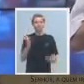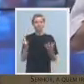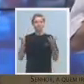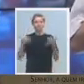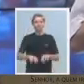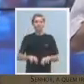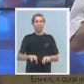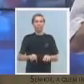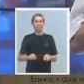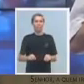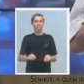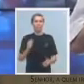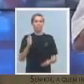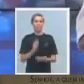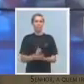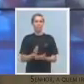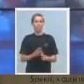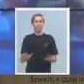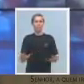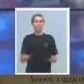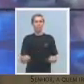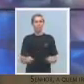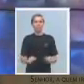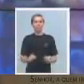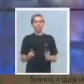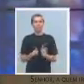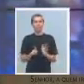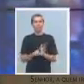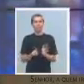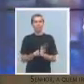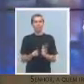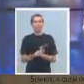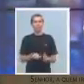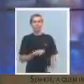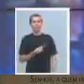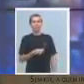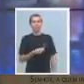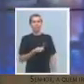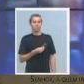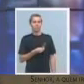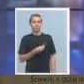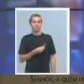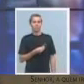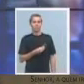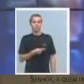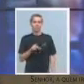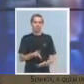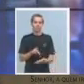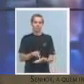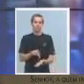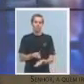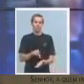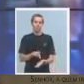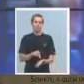conscientemente ele sabe. Não, é impossível, isso a ciência garante, é impossível que o